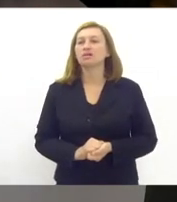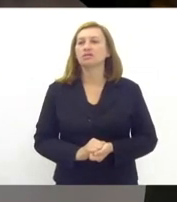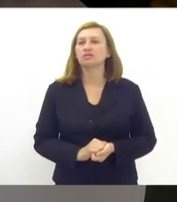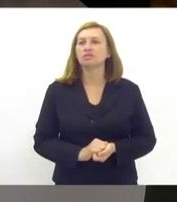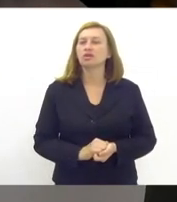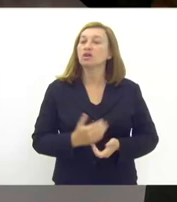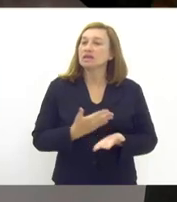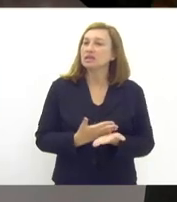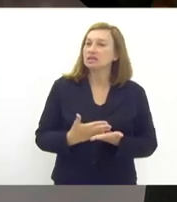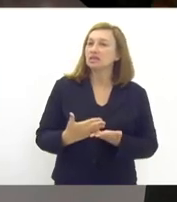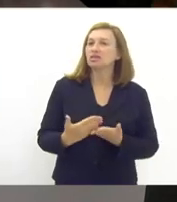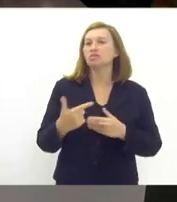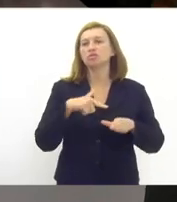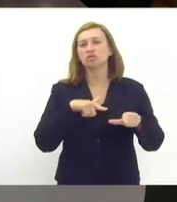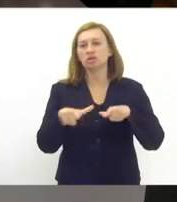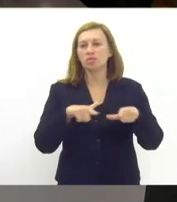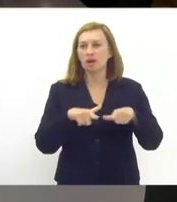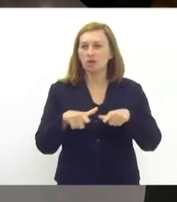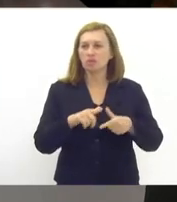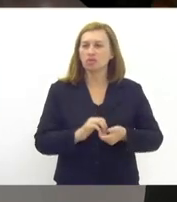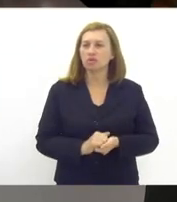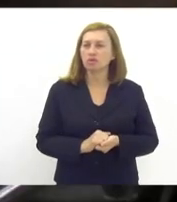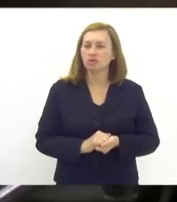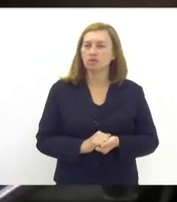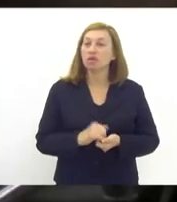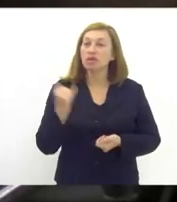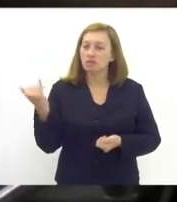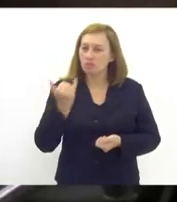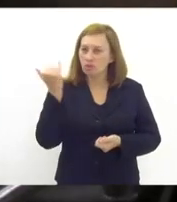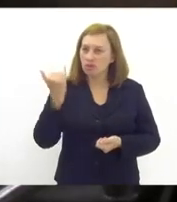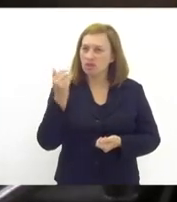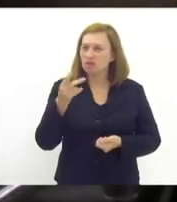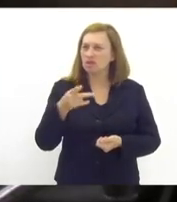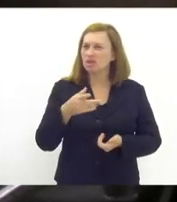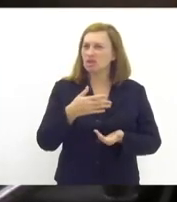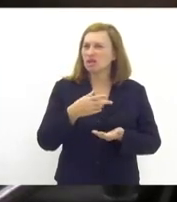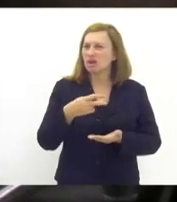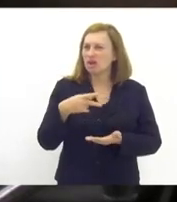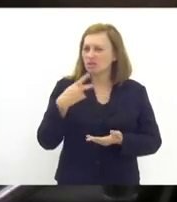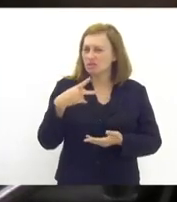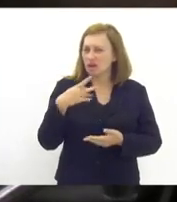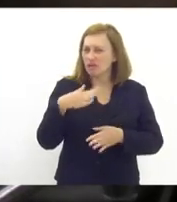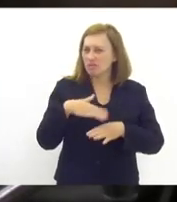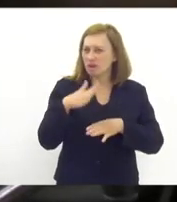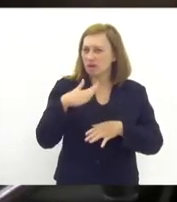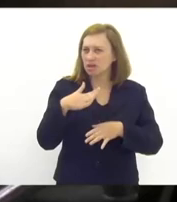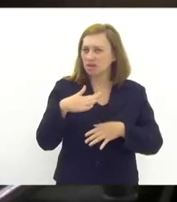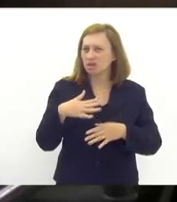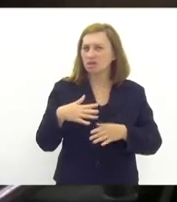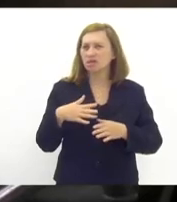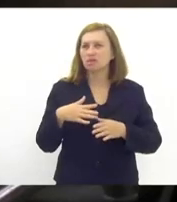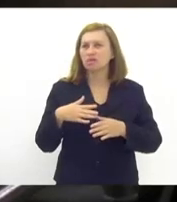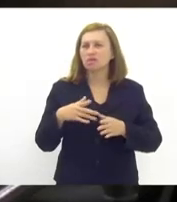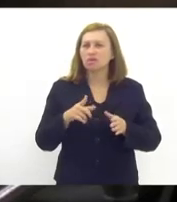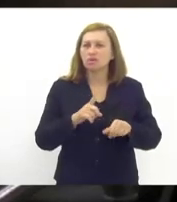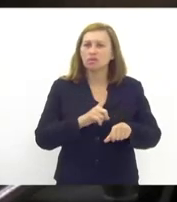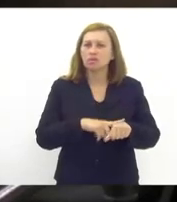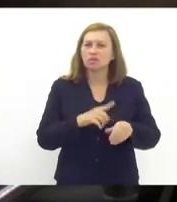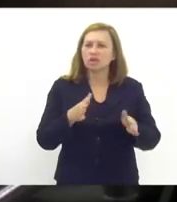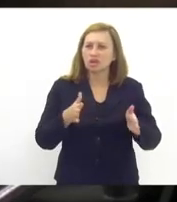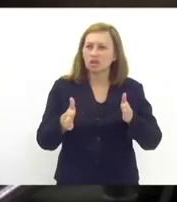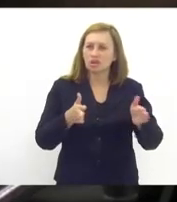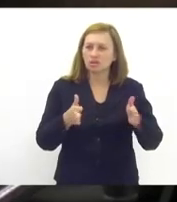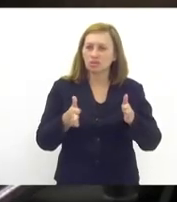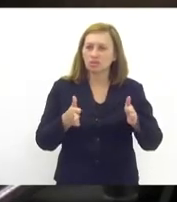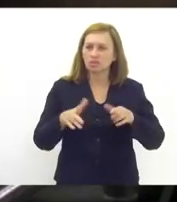nós iniciamos os trabalhos, e aí era importante a gente começar a amadurecer para a questão da prorrogação ou não da questão